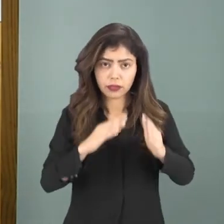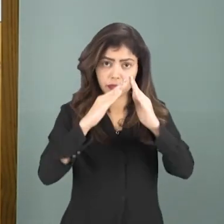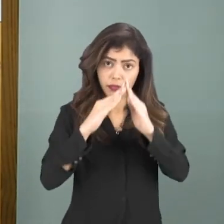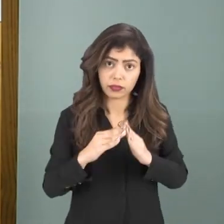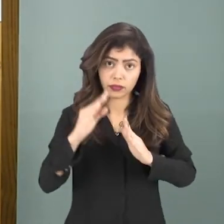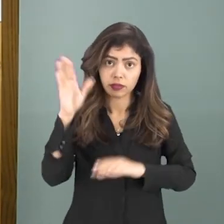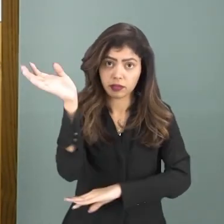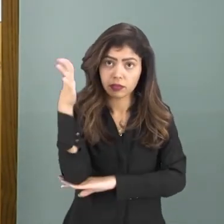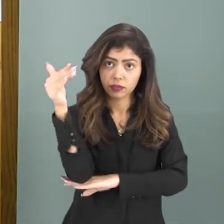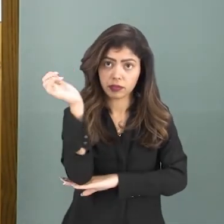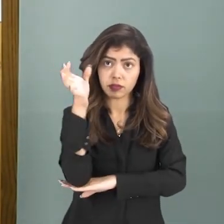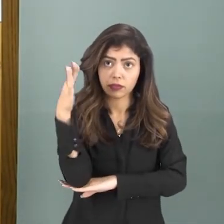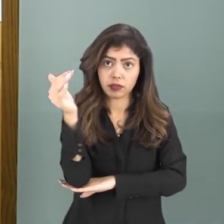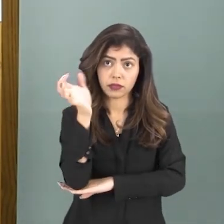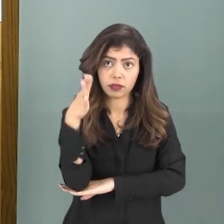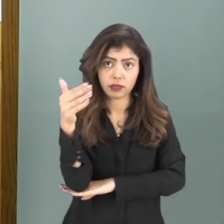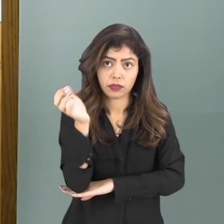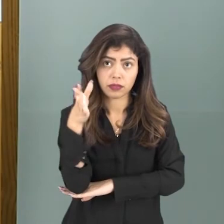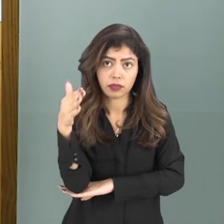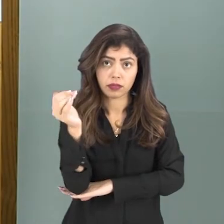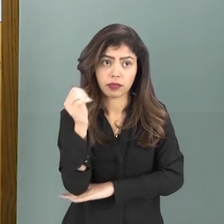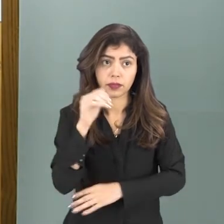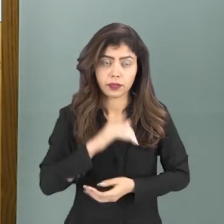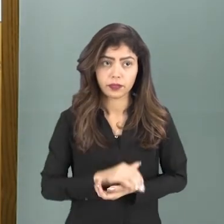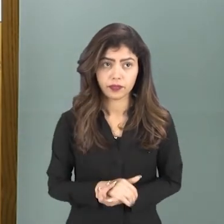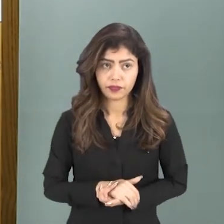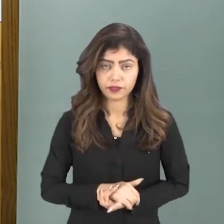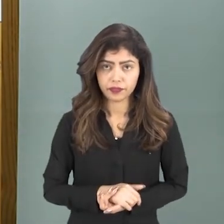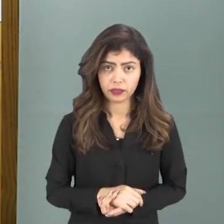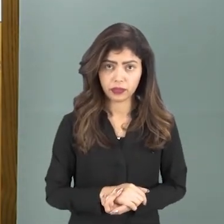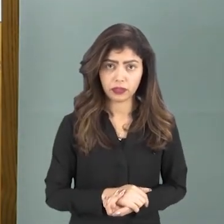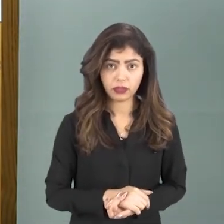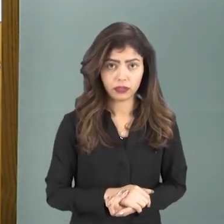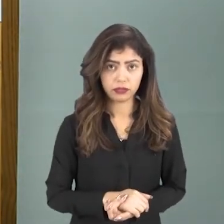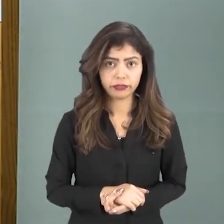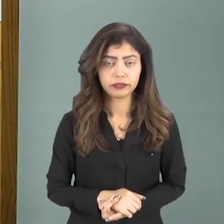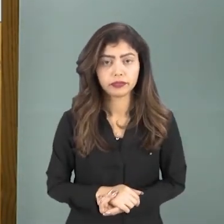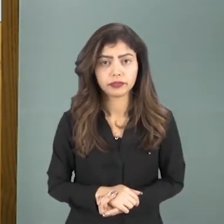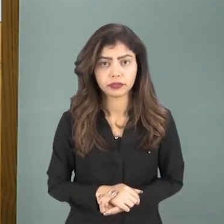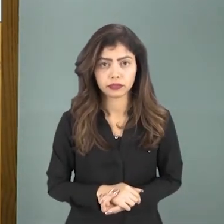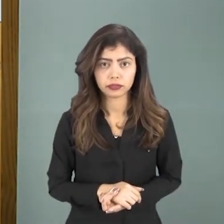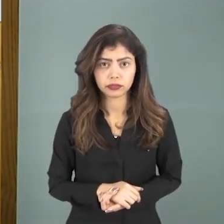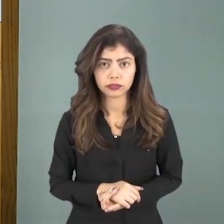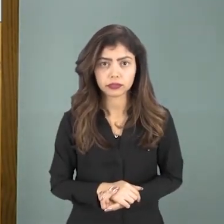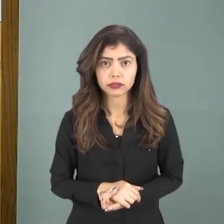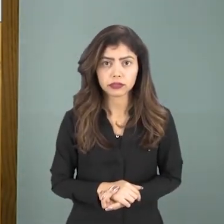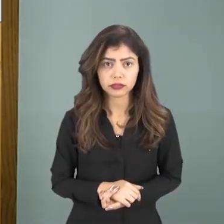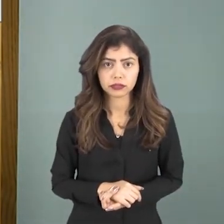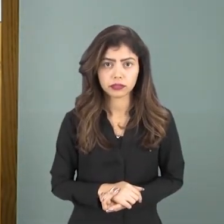que pessoas moram em castelo. Vou colocar aqui.